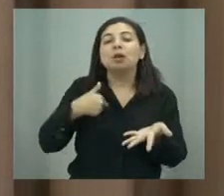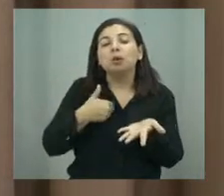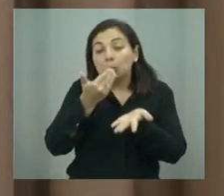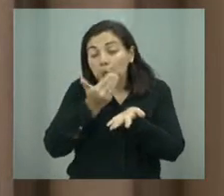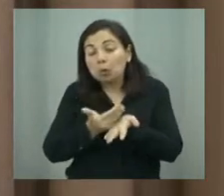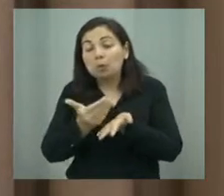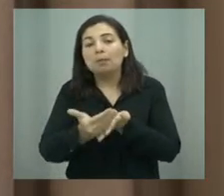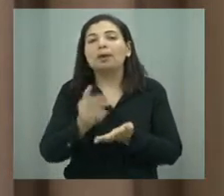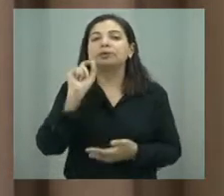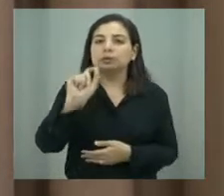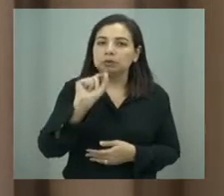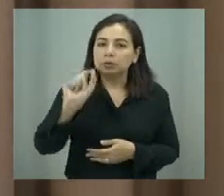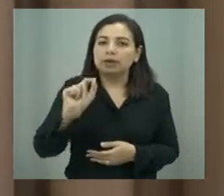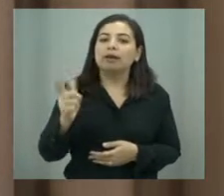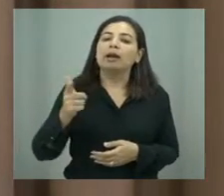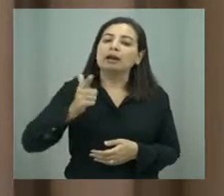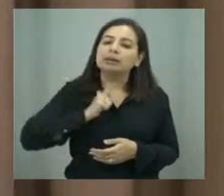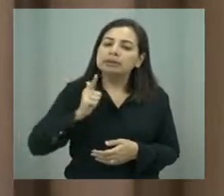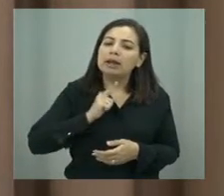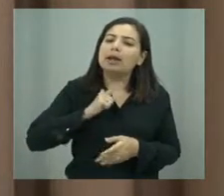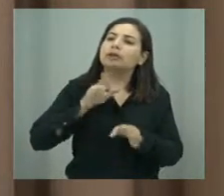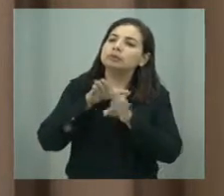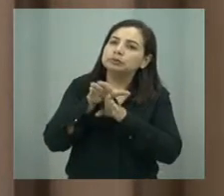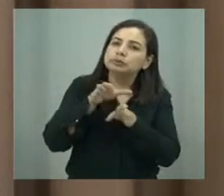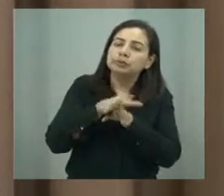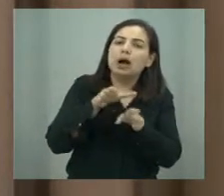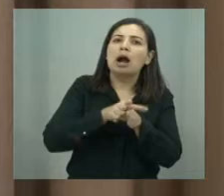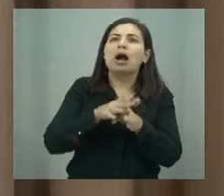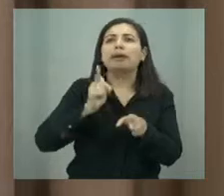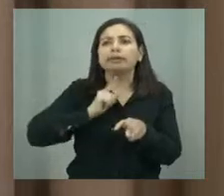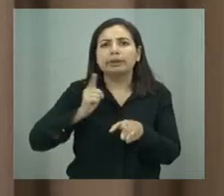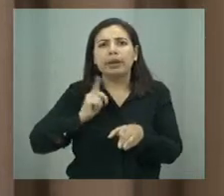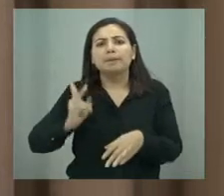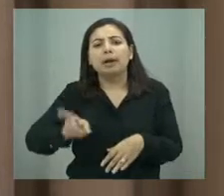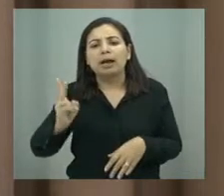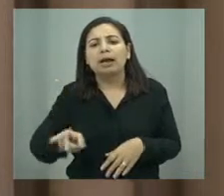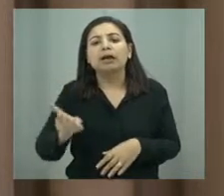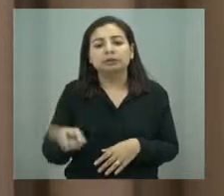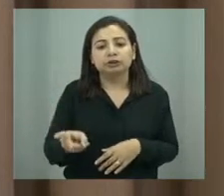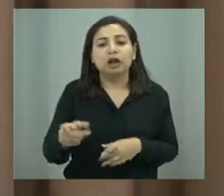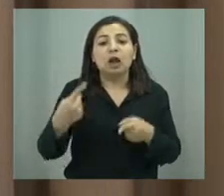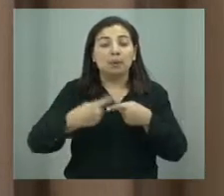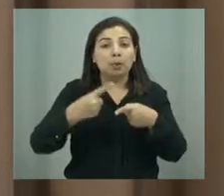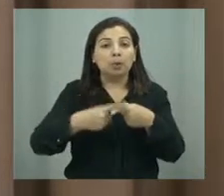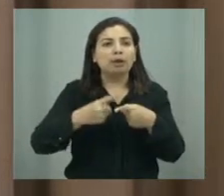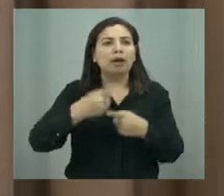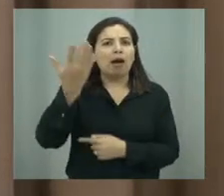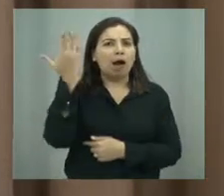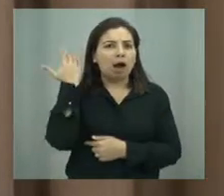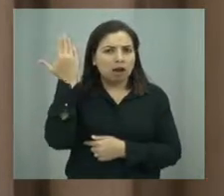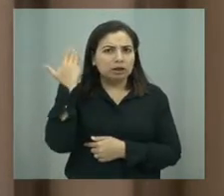preventivos, eles são bem mais atuantes do que antigamente. Sim. Onde não se preocupava nem com o trabalhador, né,